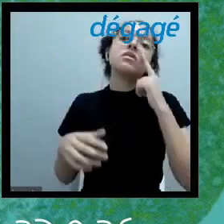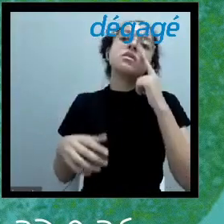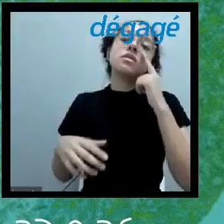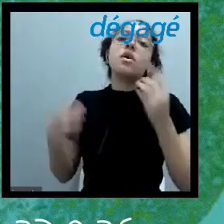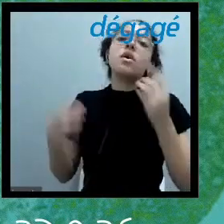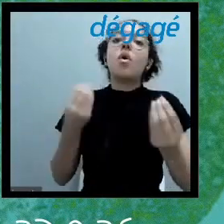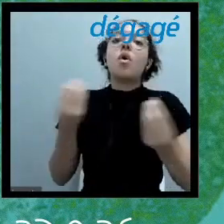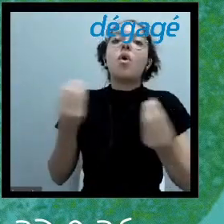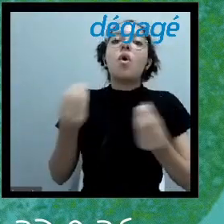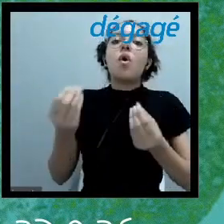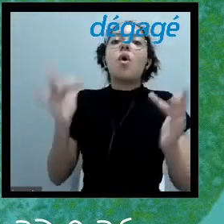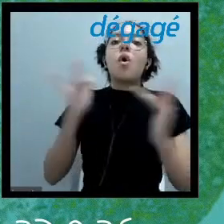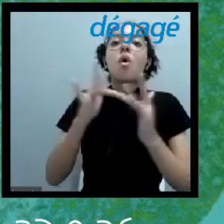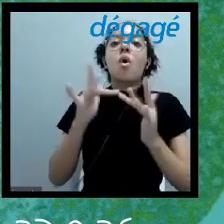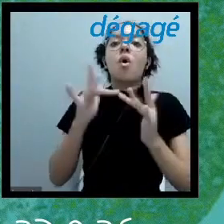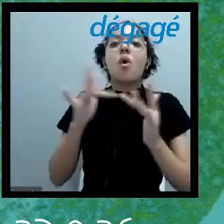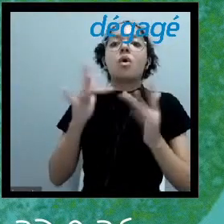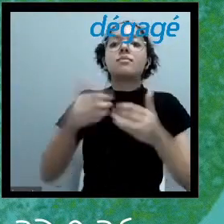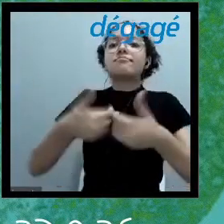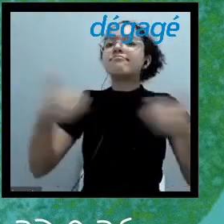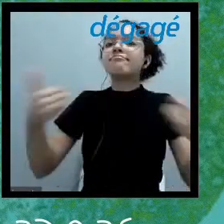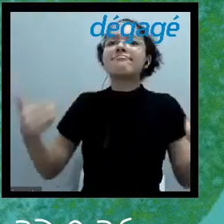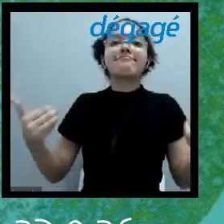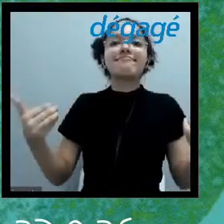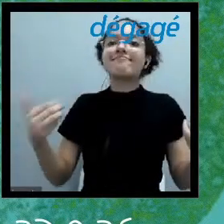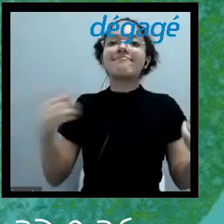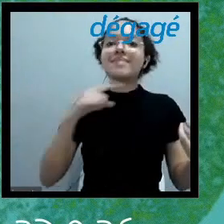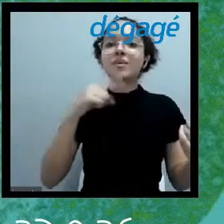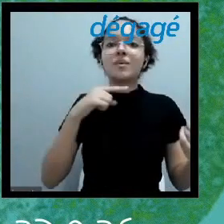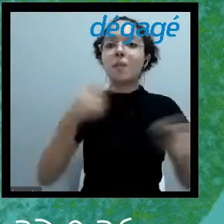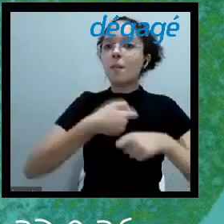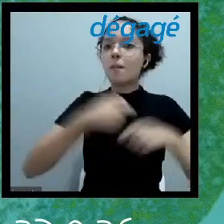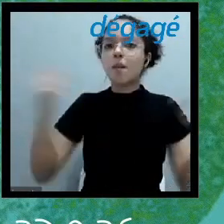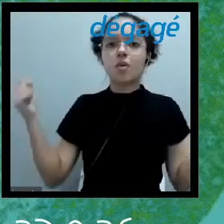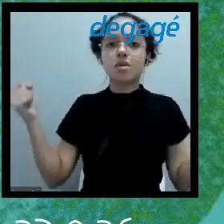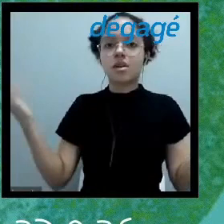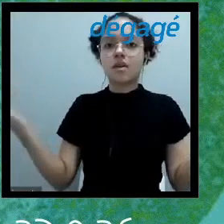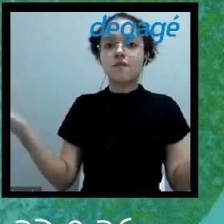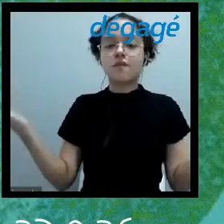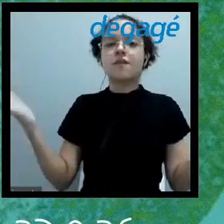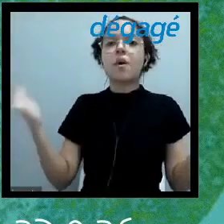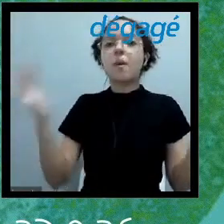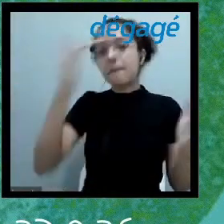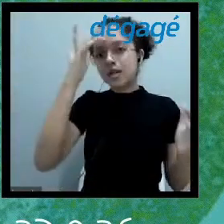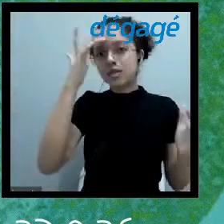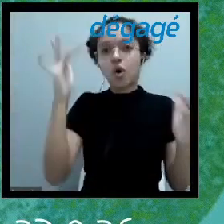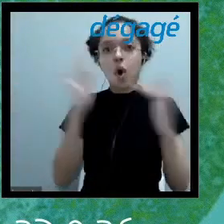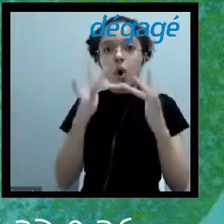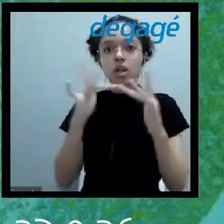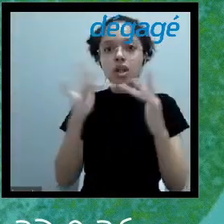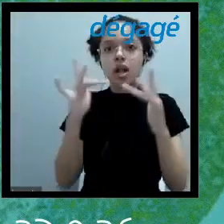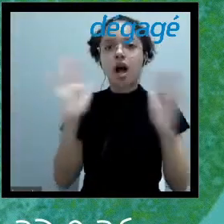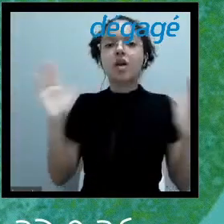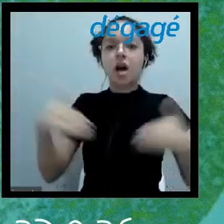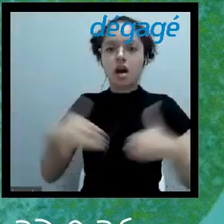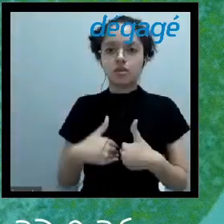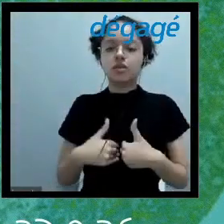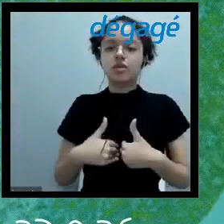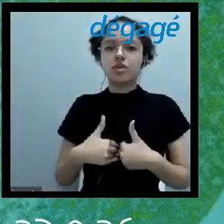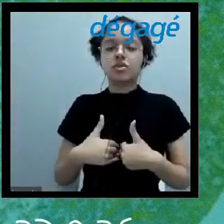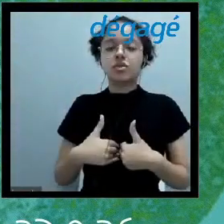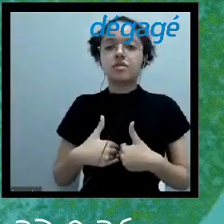não tem como separar, né? As pessoas que convivem com os autistas e os autistas, vocês já falaram um pouco